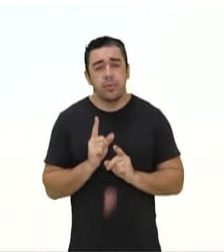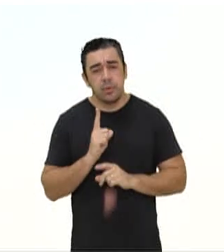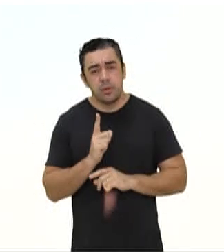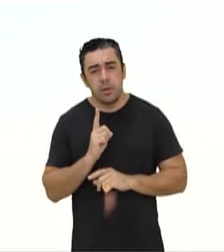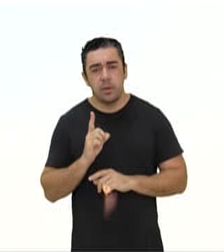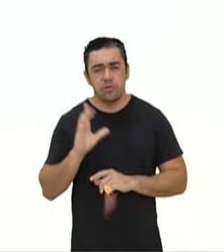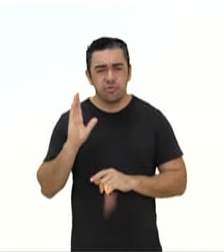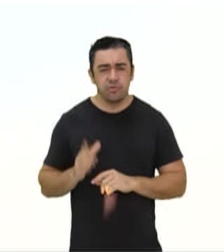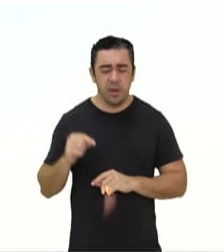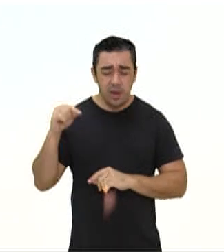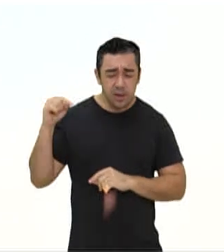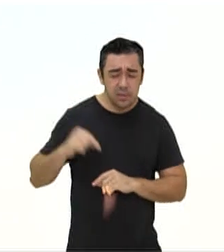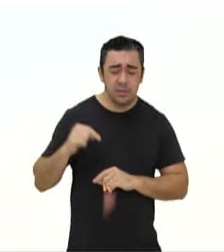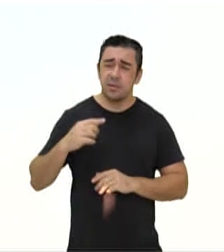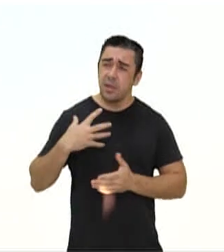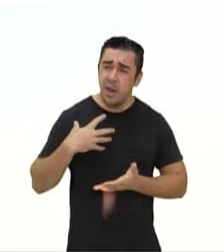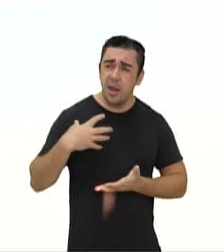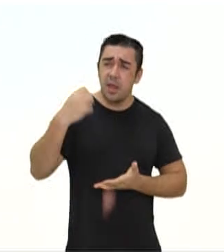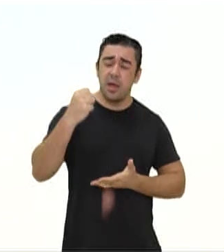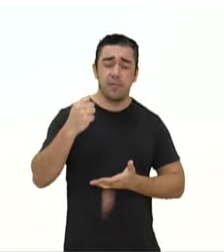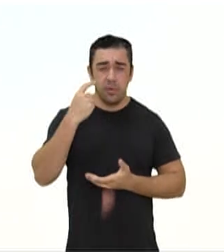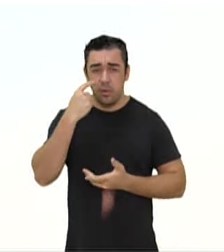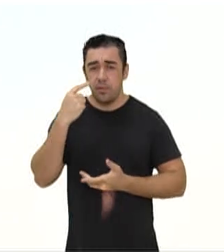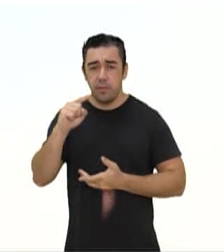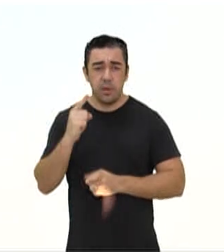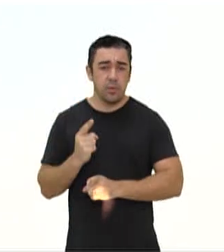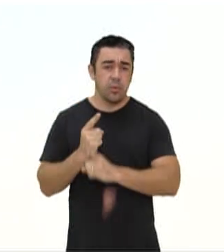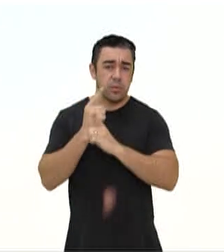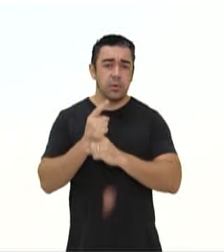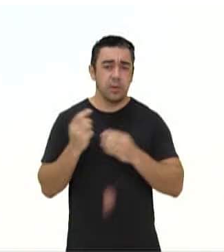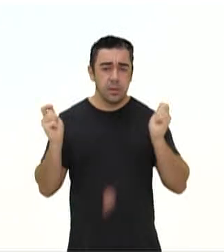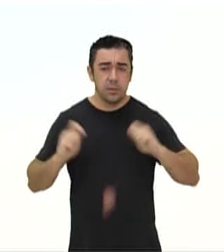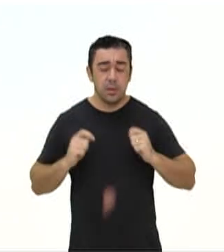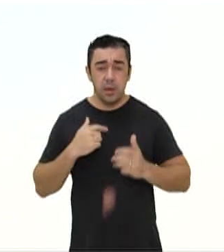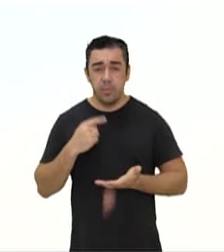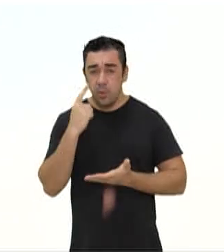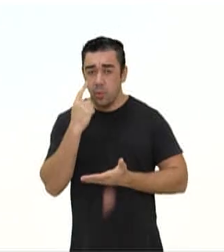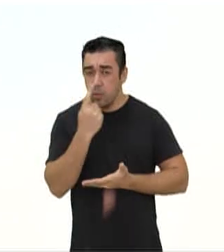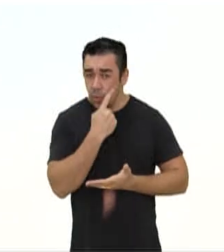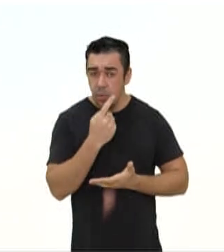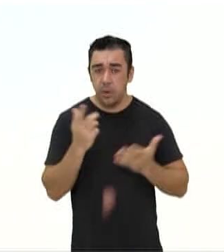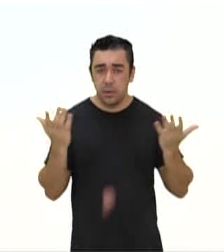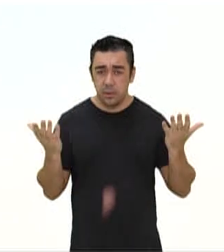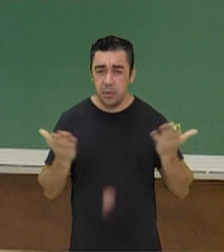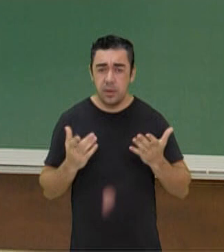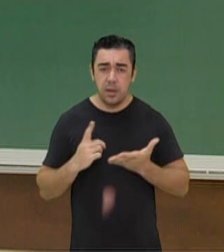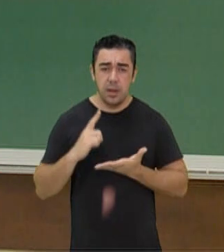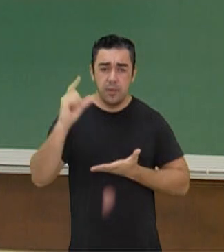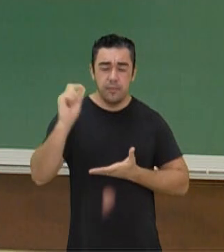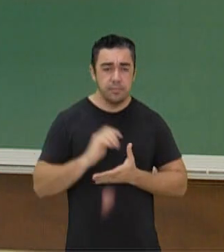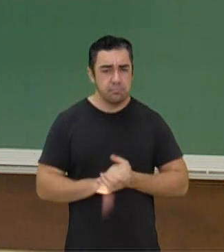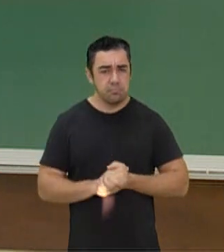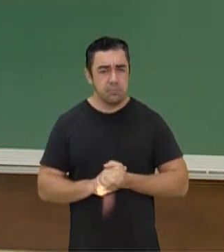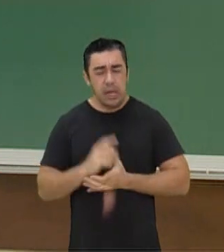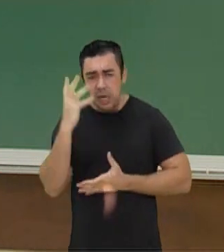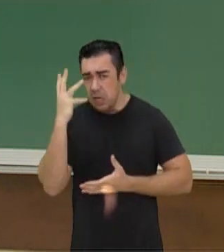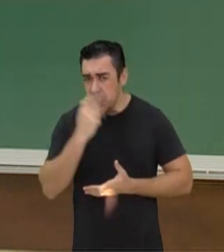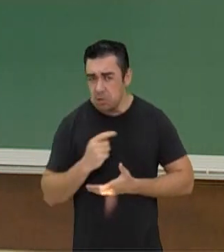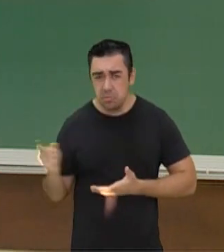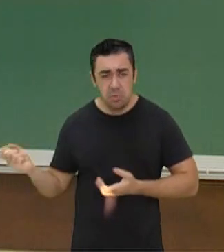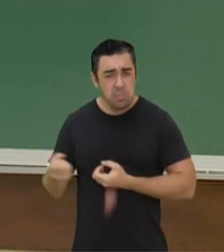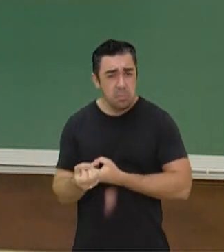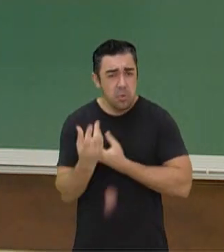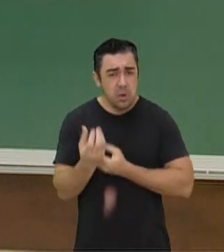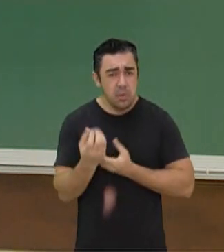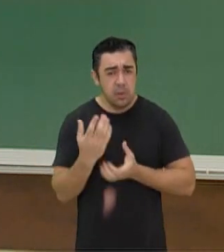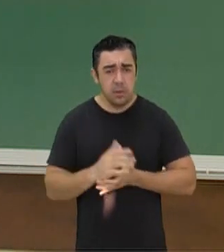de cá me leve a ver-te, quão cedo de meus olhos te levou. Olha que lindo, gente, né? Então, estou